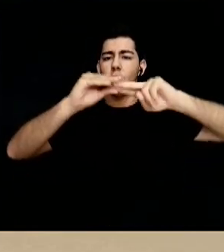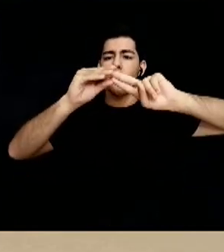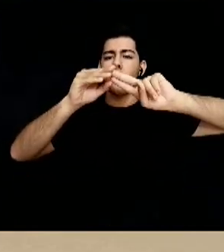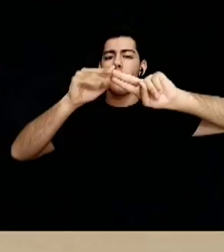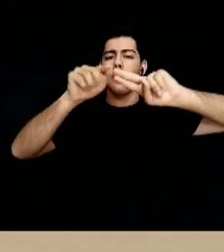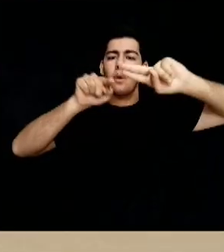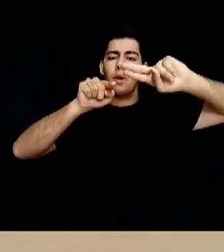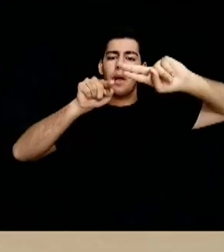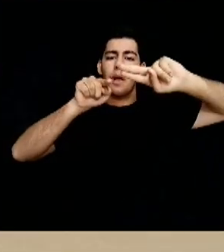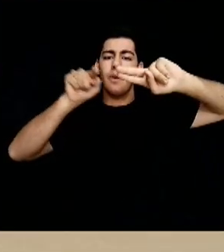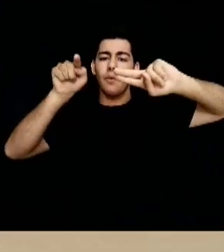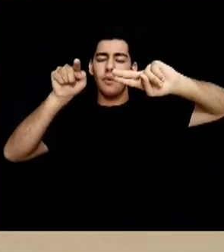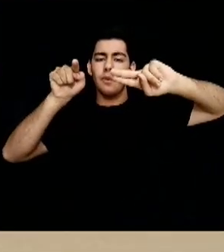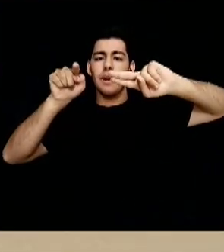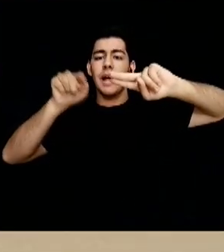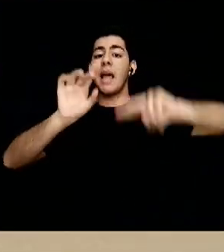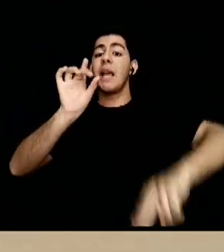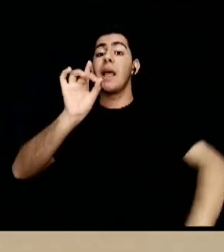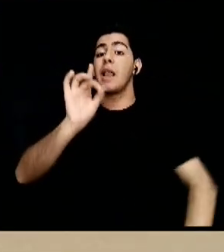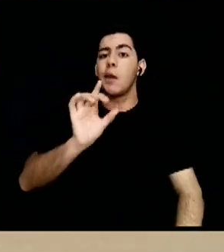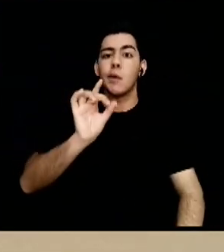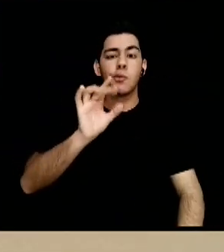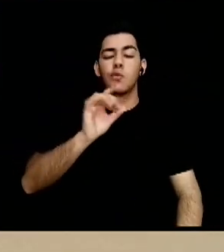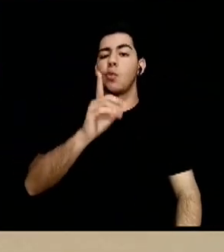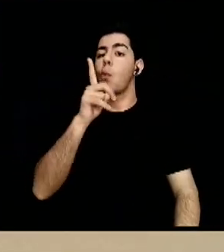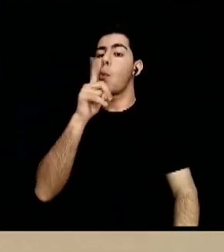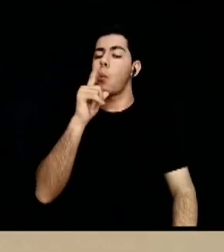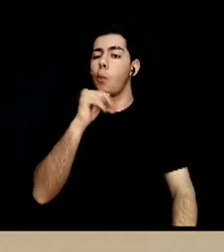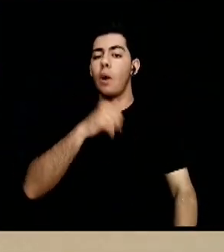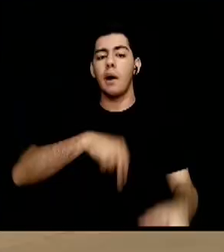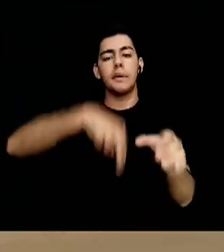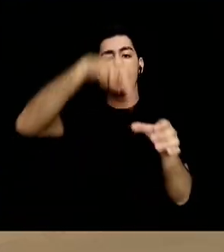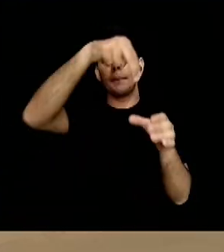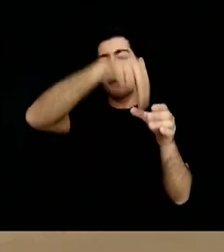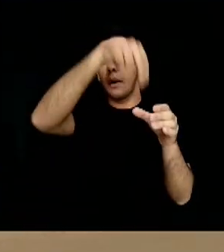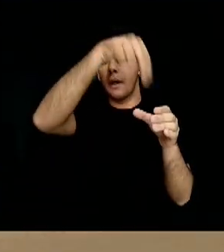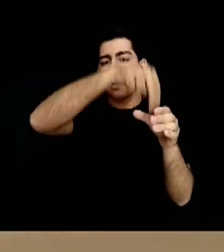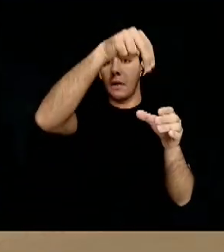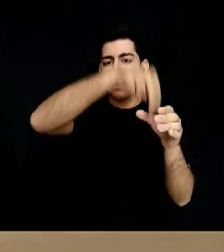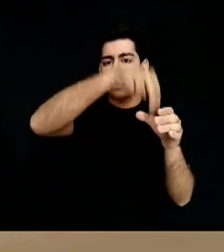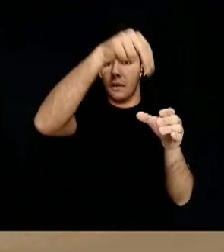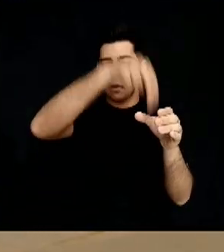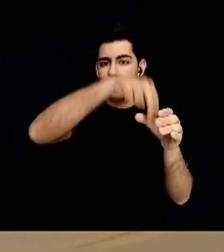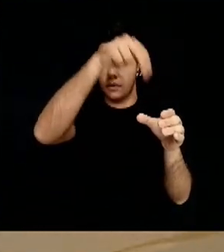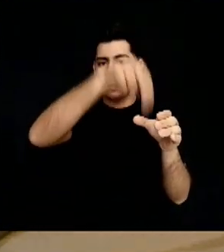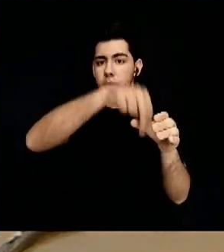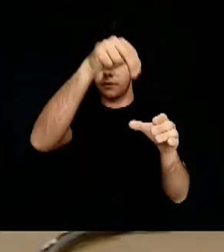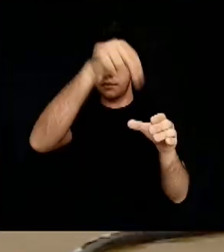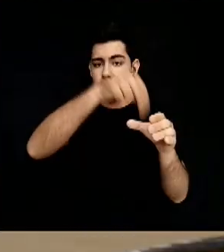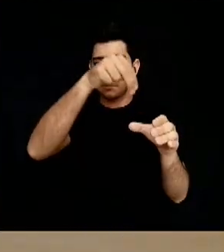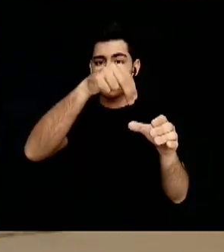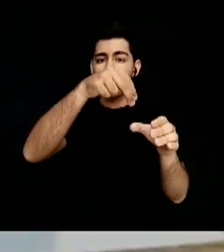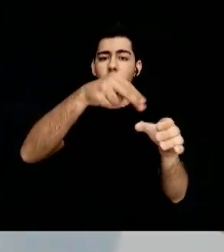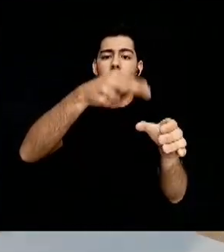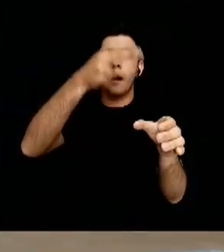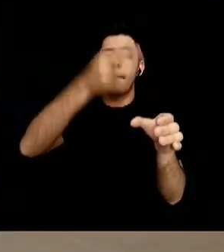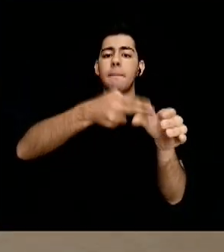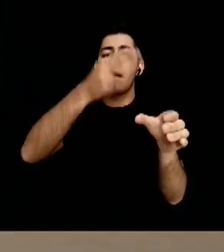trabalha seco, tá? Então, eu hidrato ele bem. Tiro o excesso da água aqui na